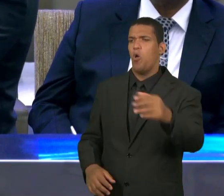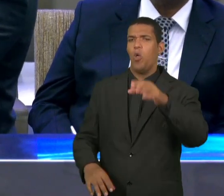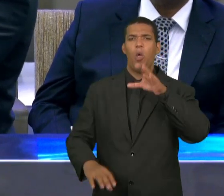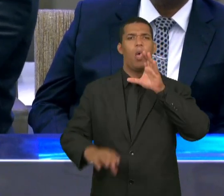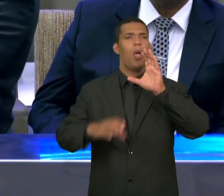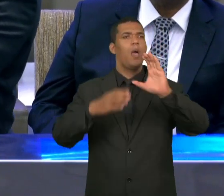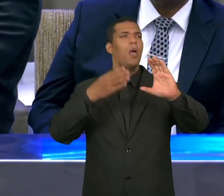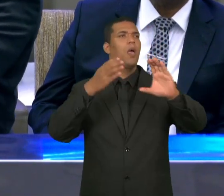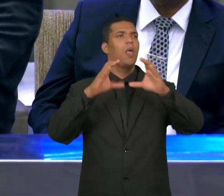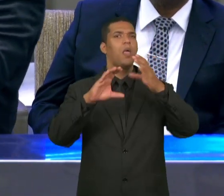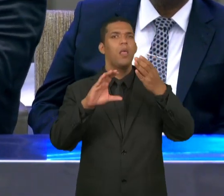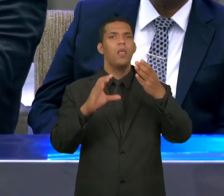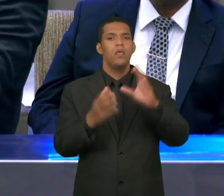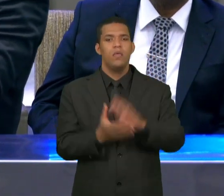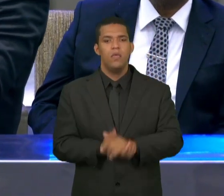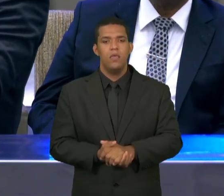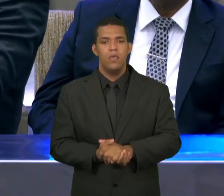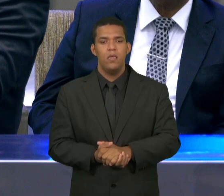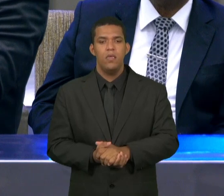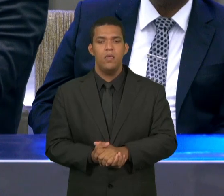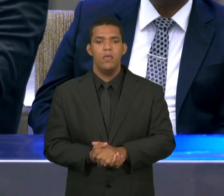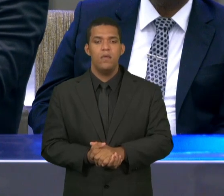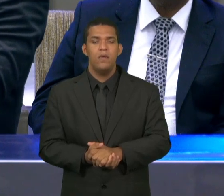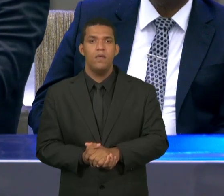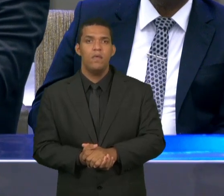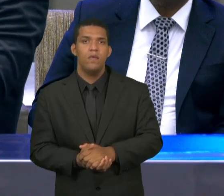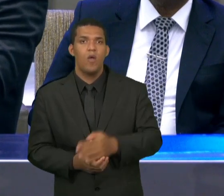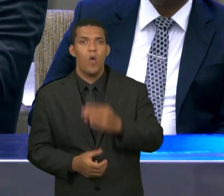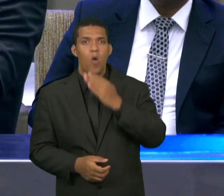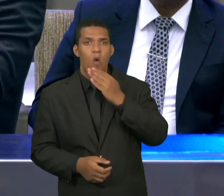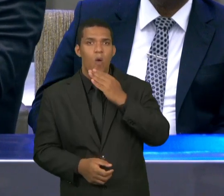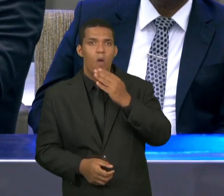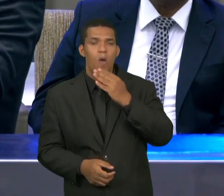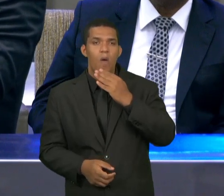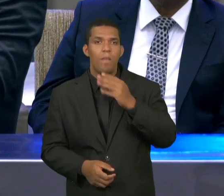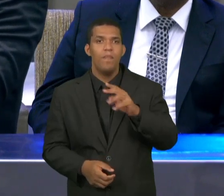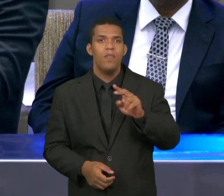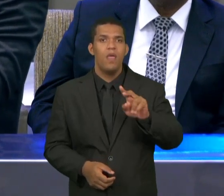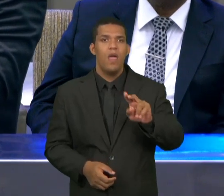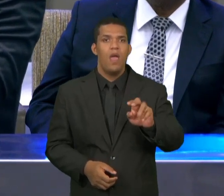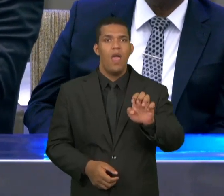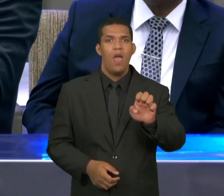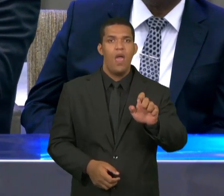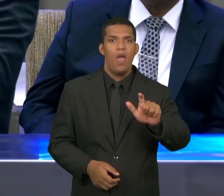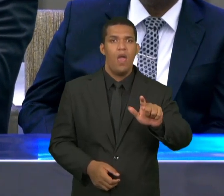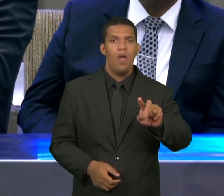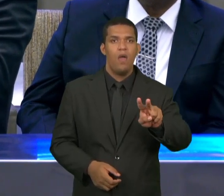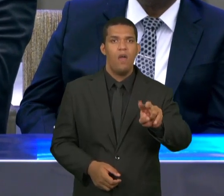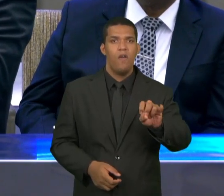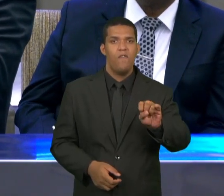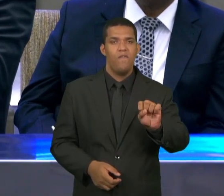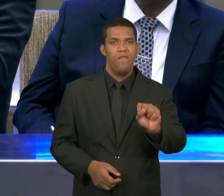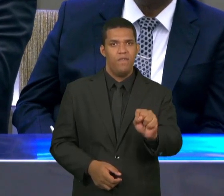conhecido como Elvis Aaron Presley.